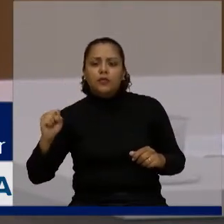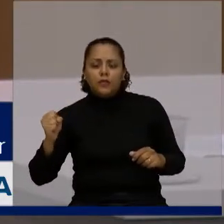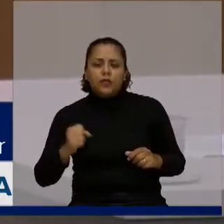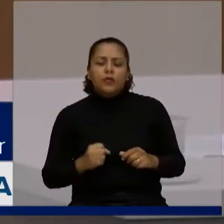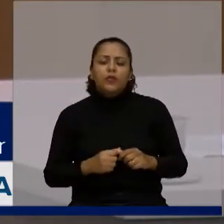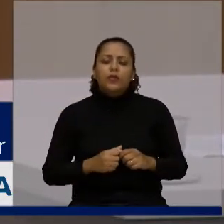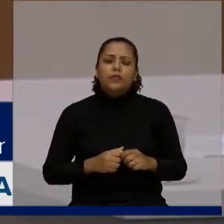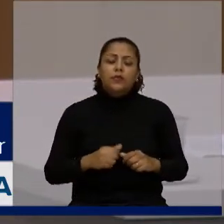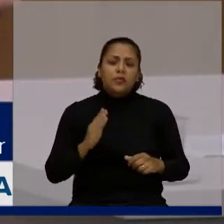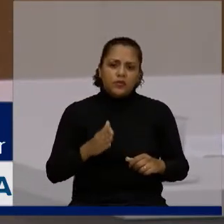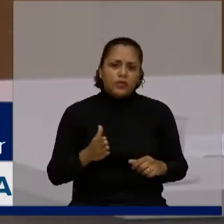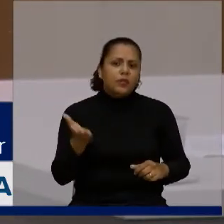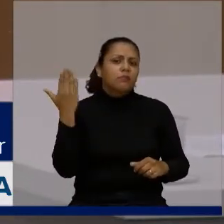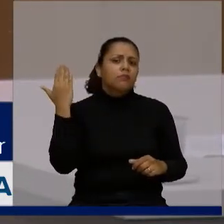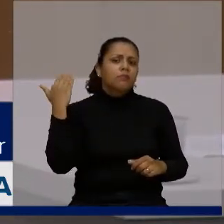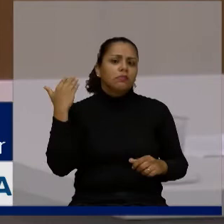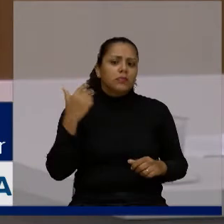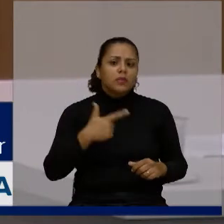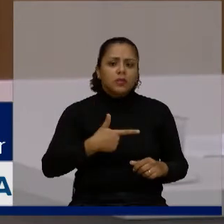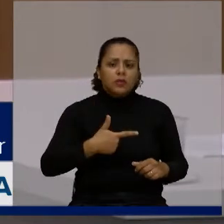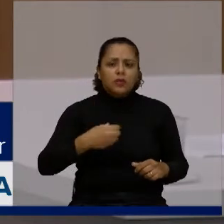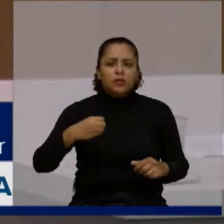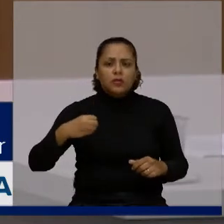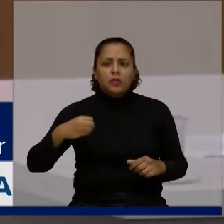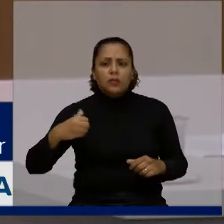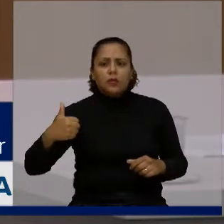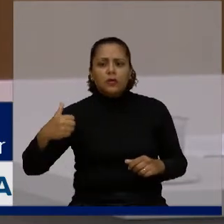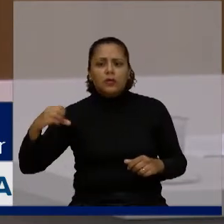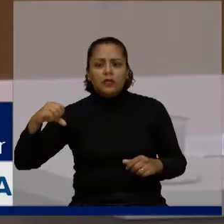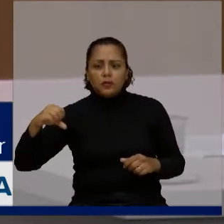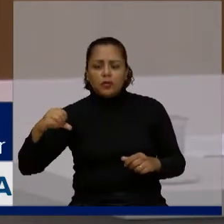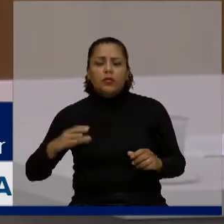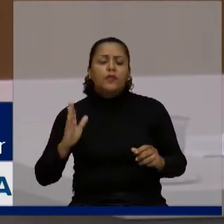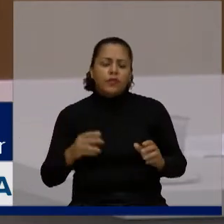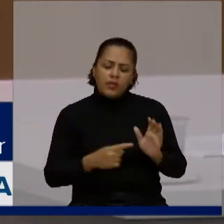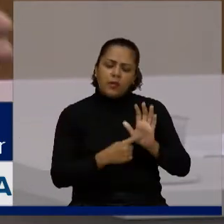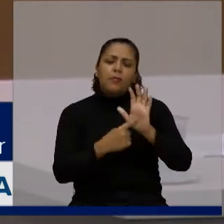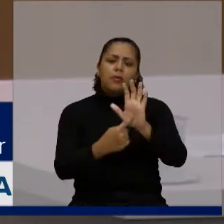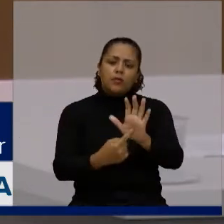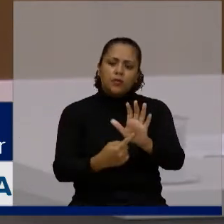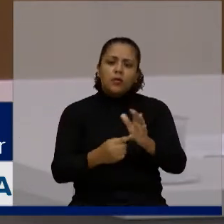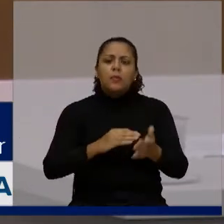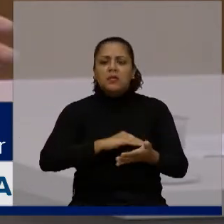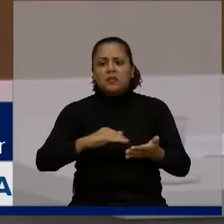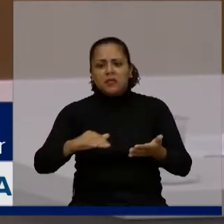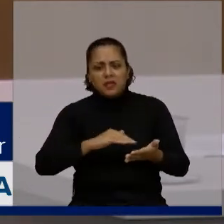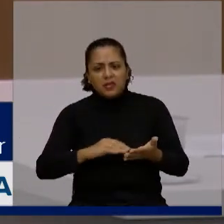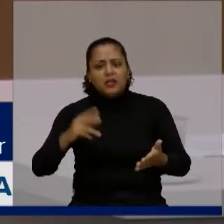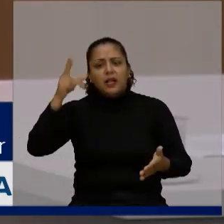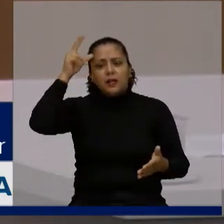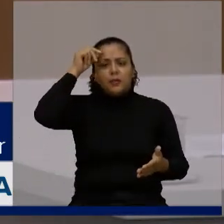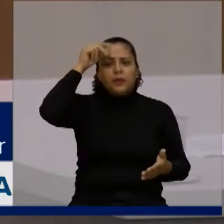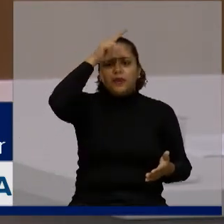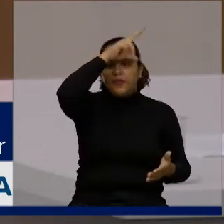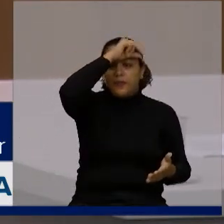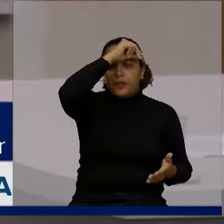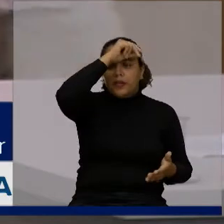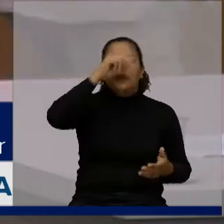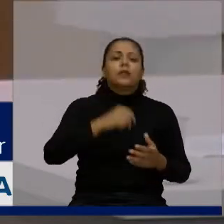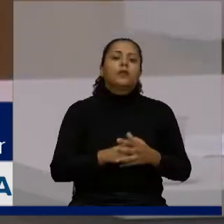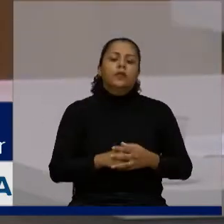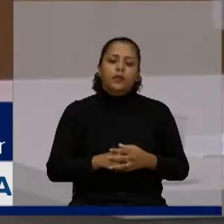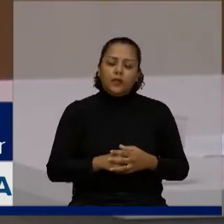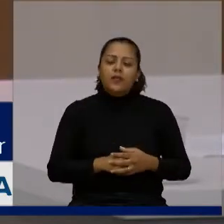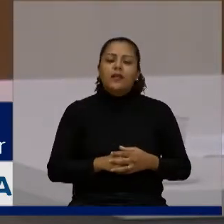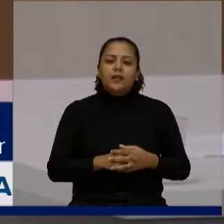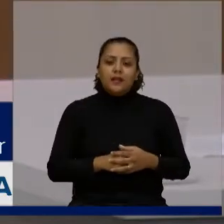de 2019 para 2020, foi apresentada aqui pelo secretário, pelo prefeito, que é um grande